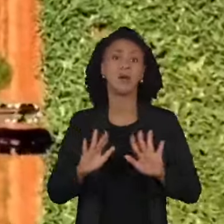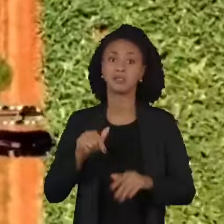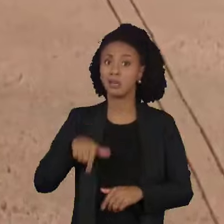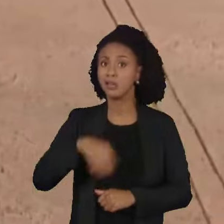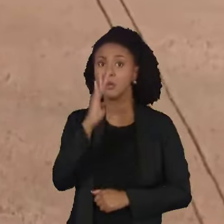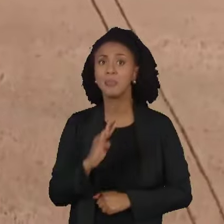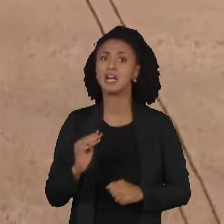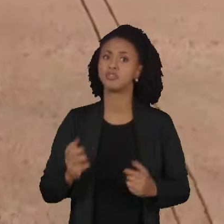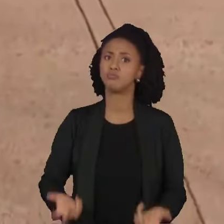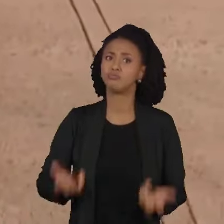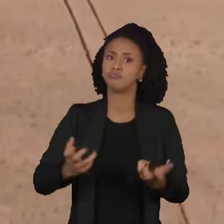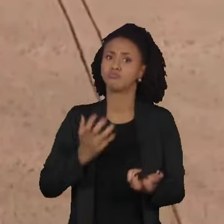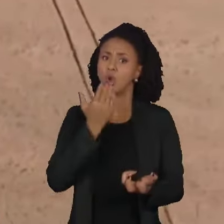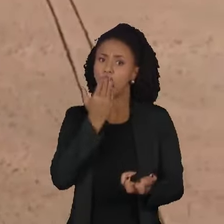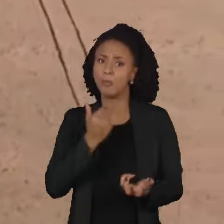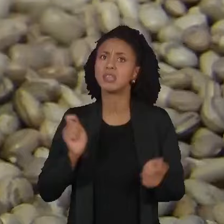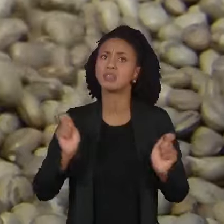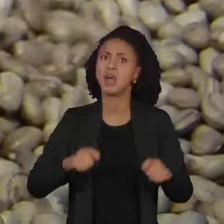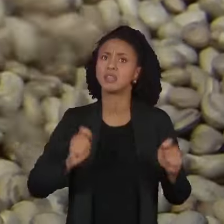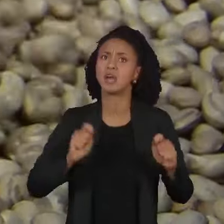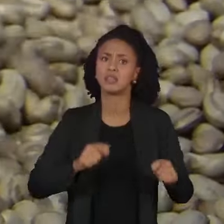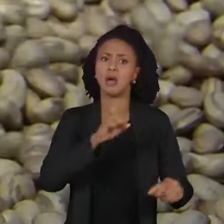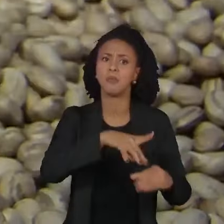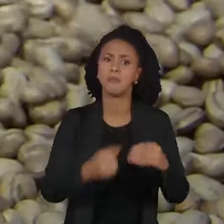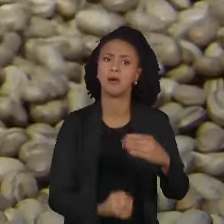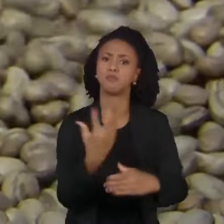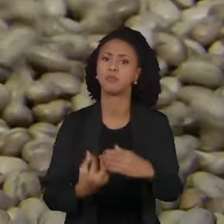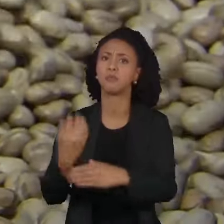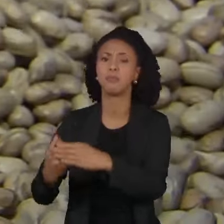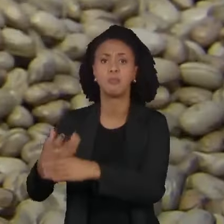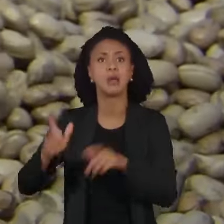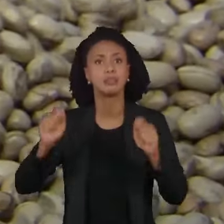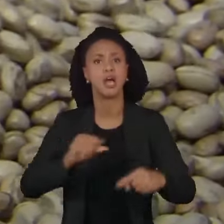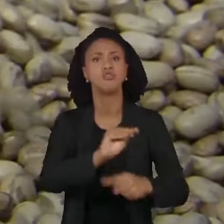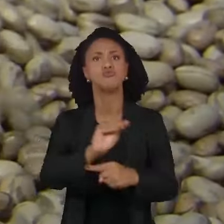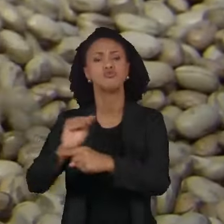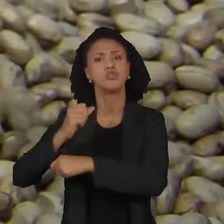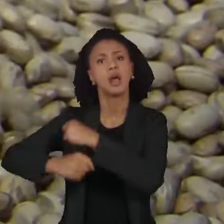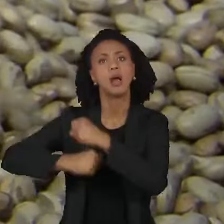suficientes para 1 bilhão e 600 milhões de pessoas todos os anos.